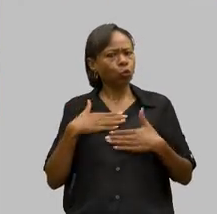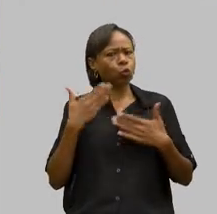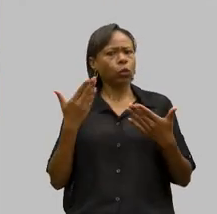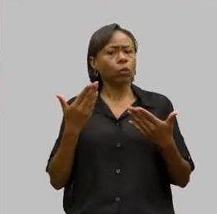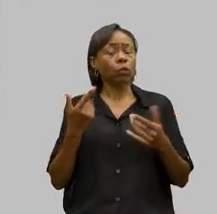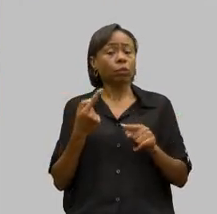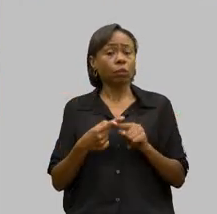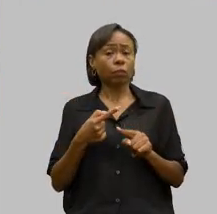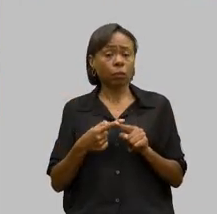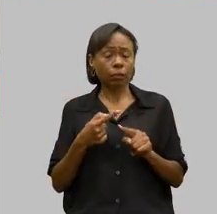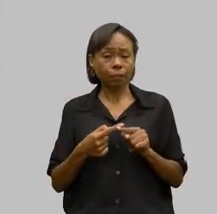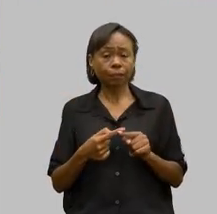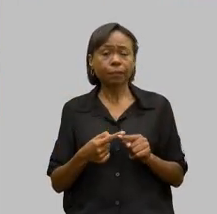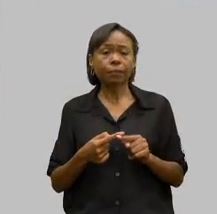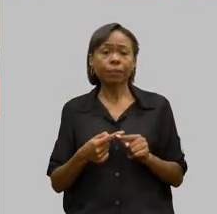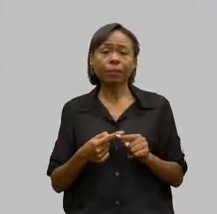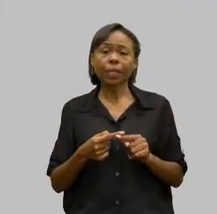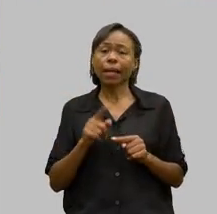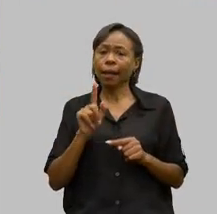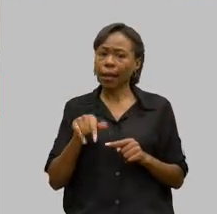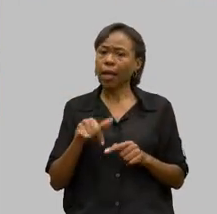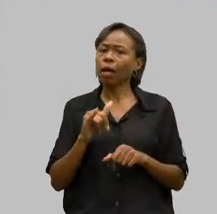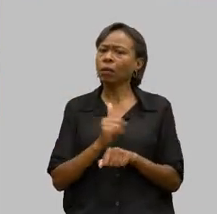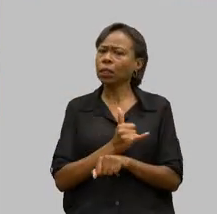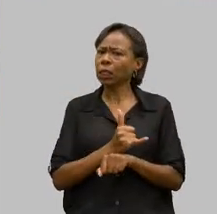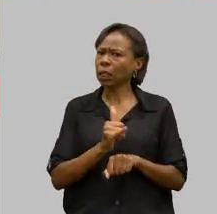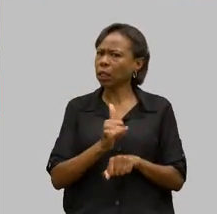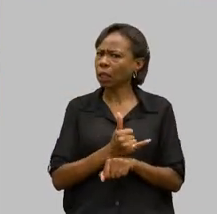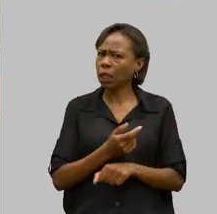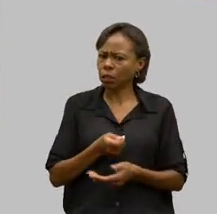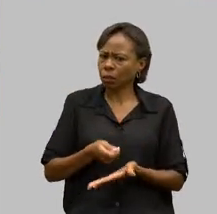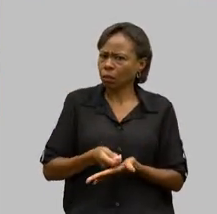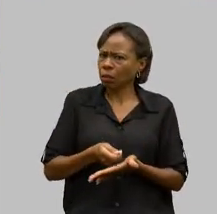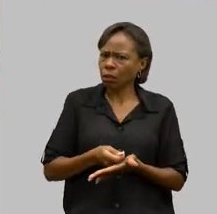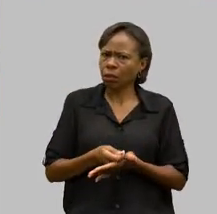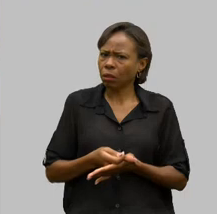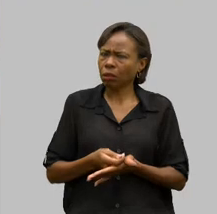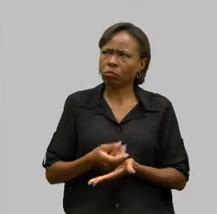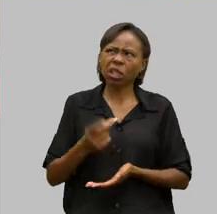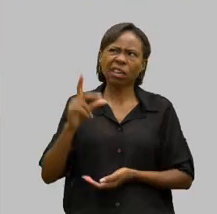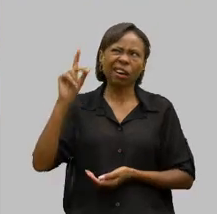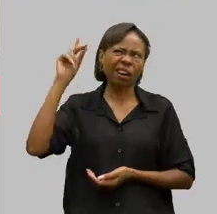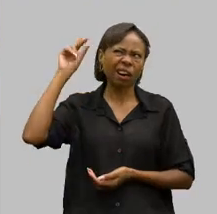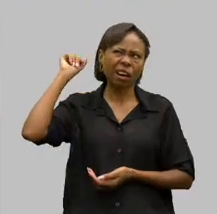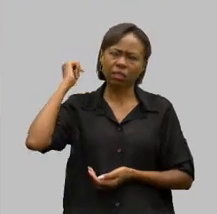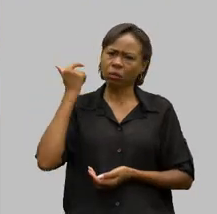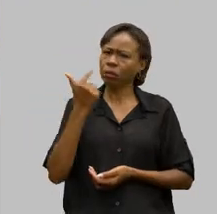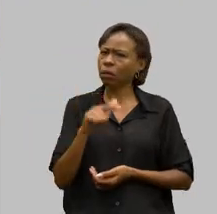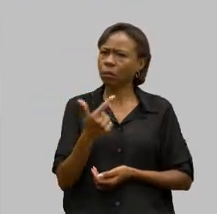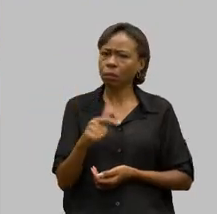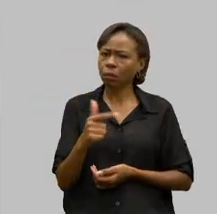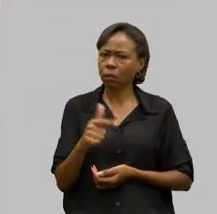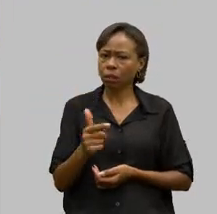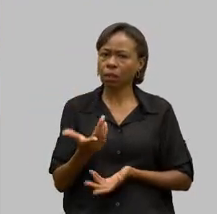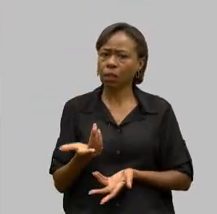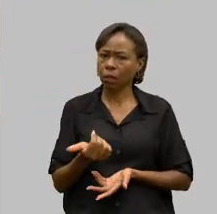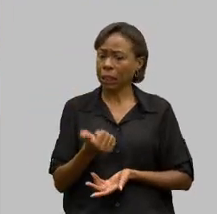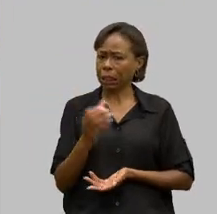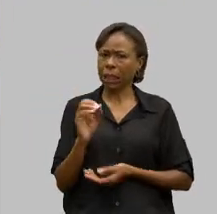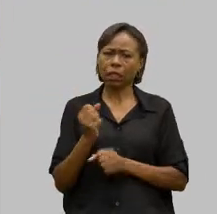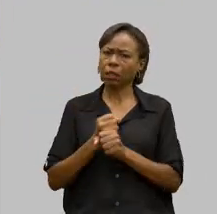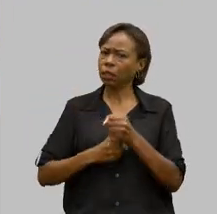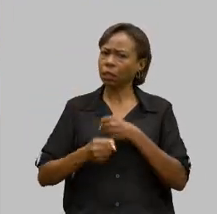era uma medida que já não era praticada na rede há quase uma década. Então, são esses os primeiros